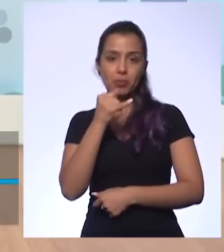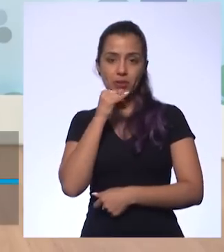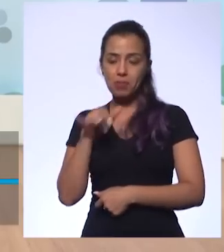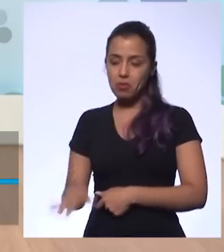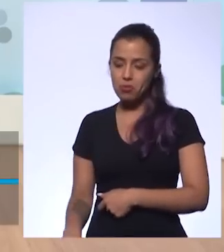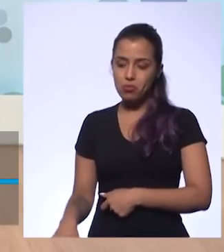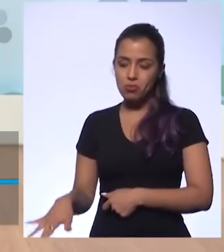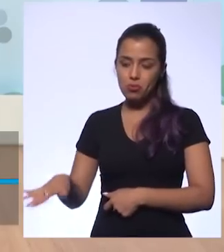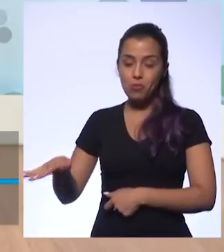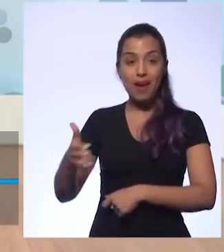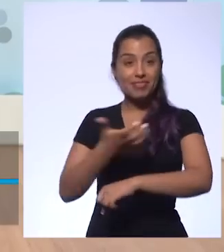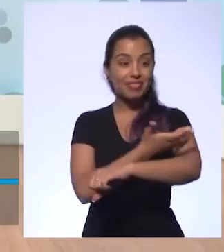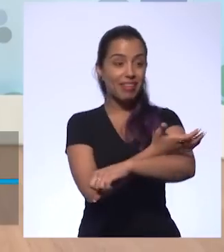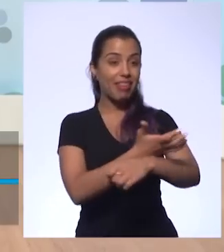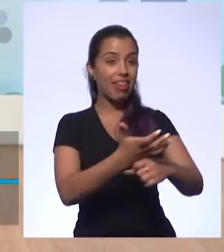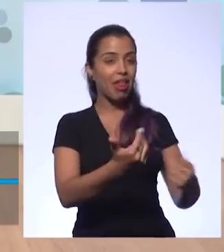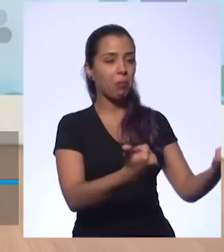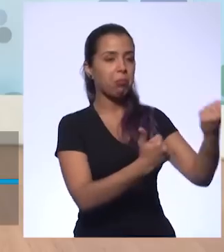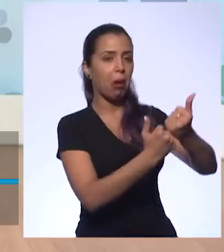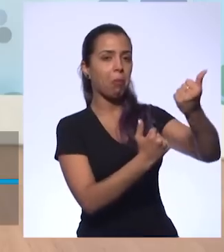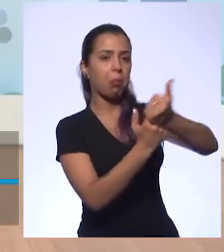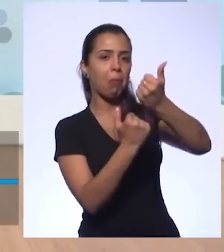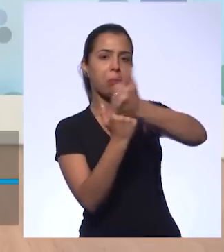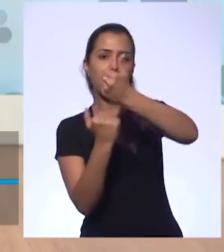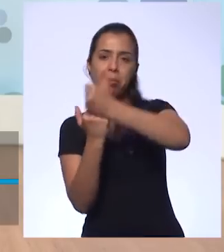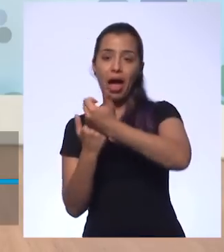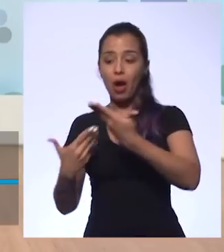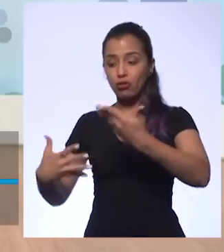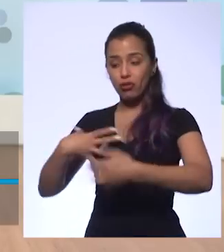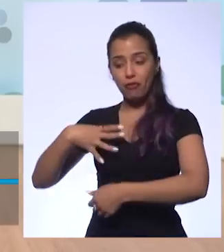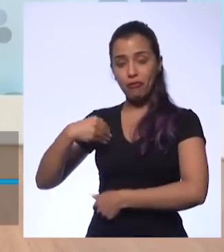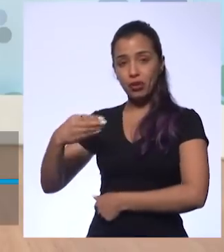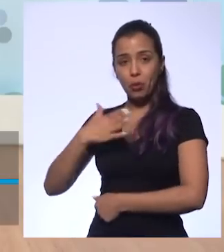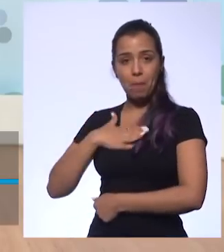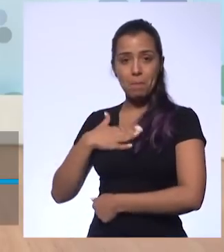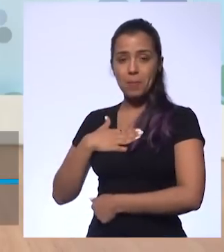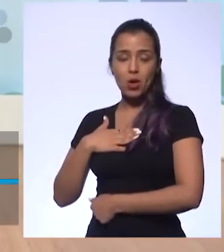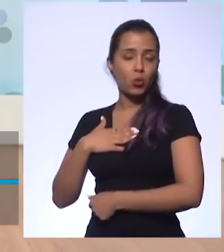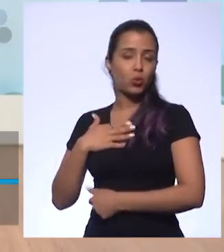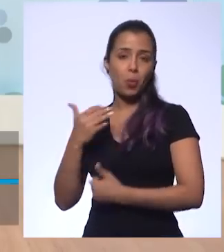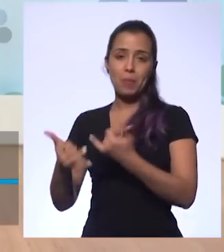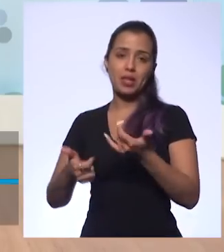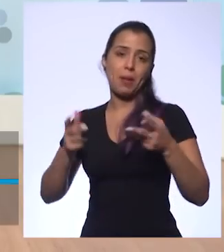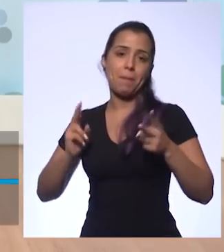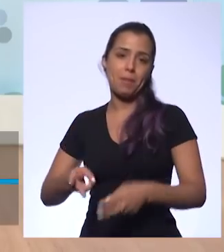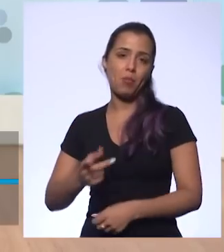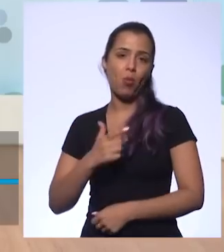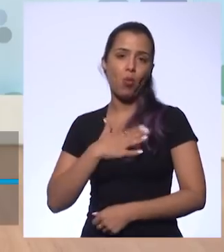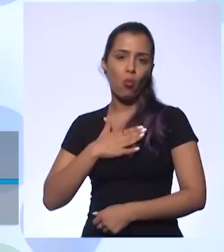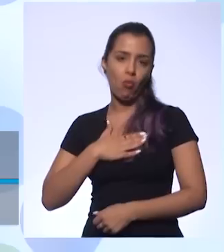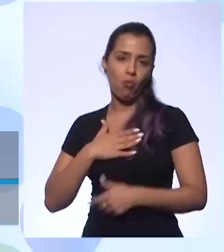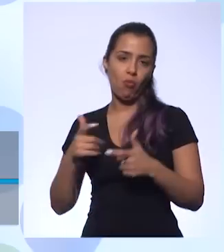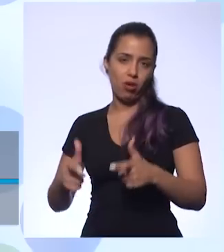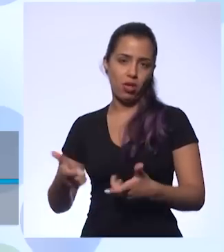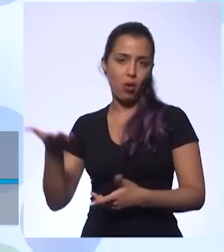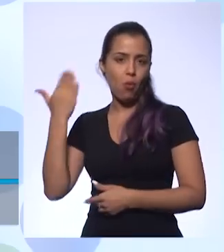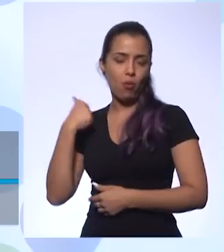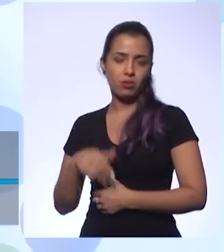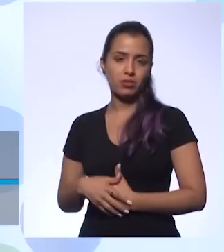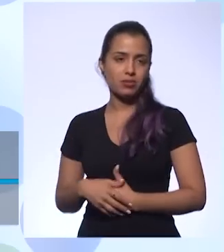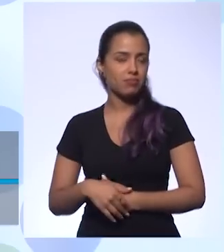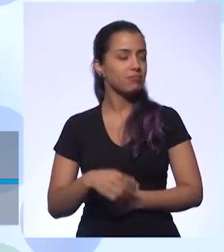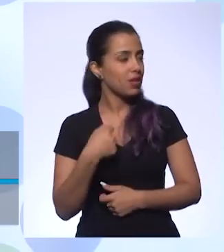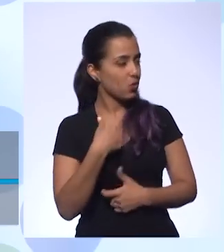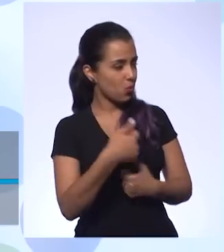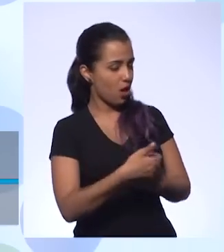as pessoas cortaram o mato. Hoje, meu filho não pode brincar onde eu brincava, né? Sim. Olha, eu tô aqui olhando, cara. Meu Deus.